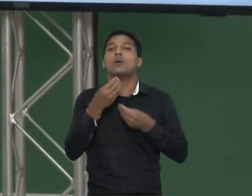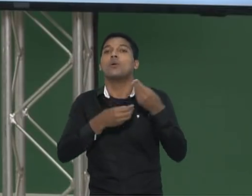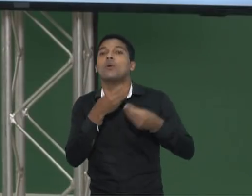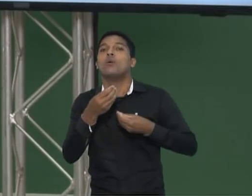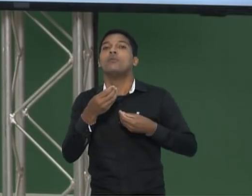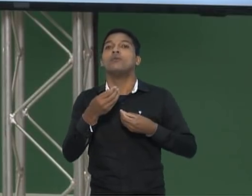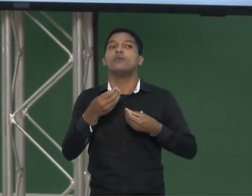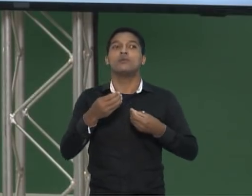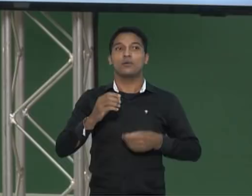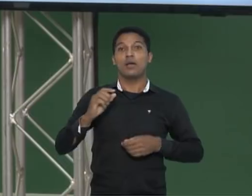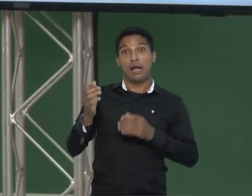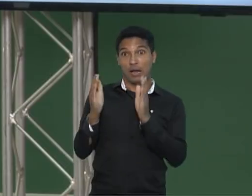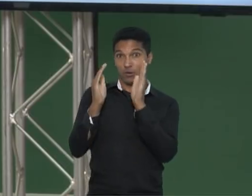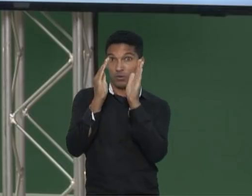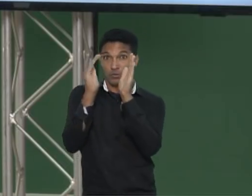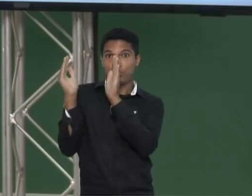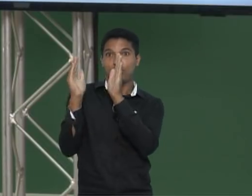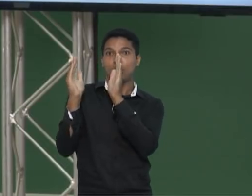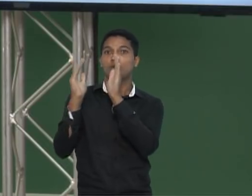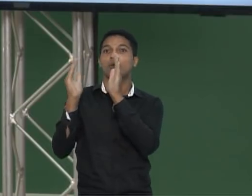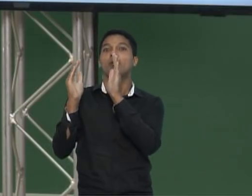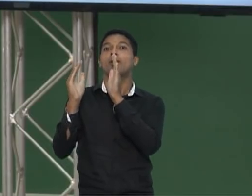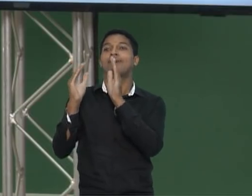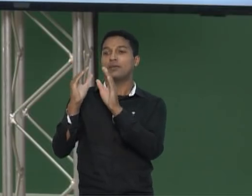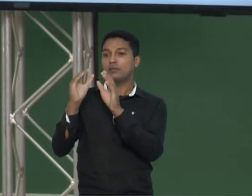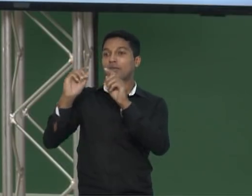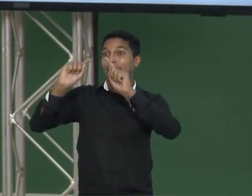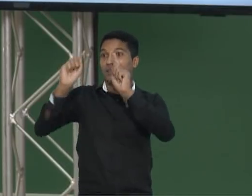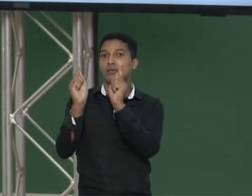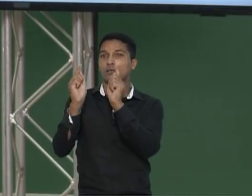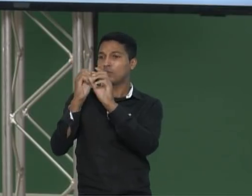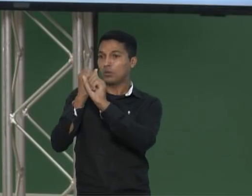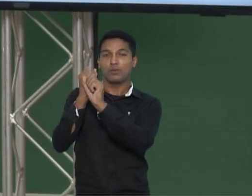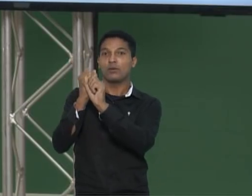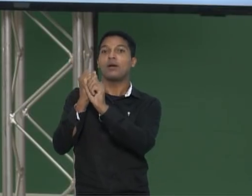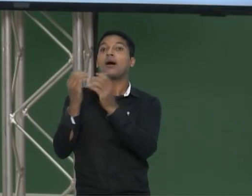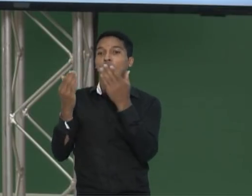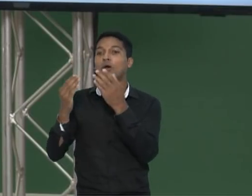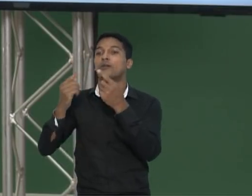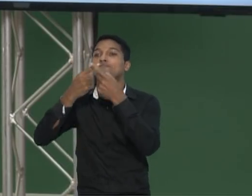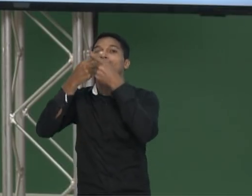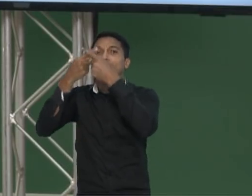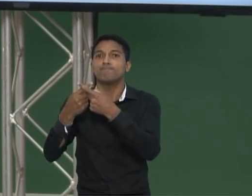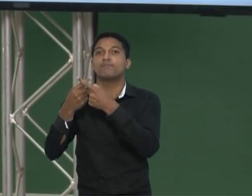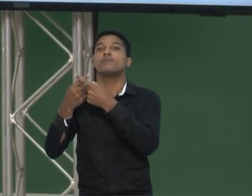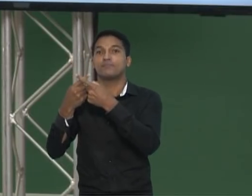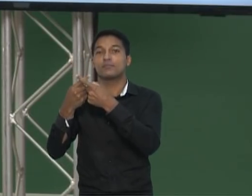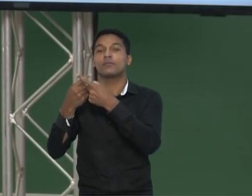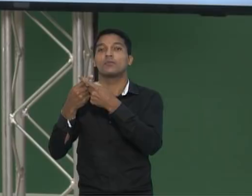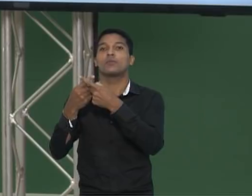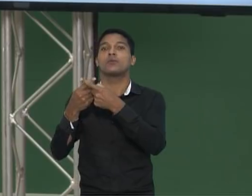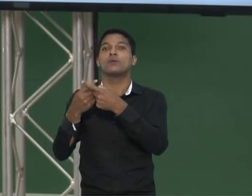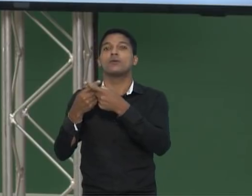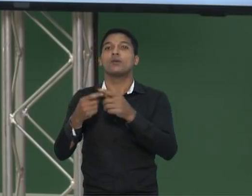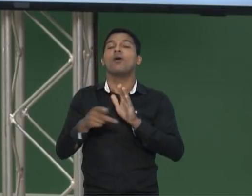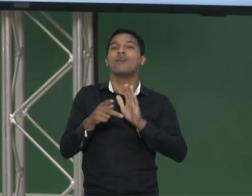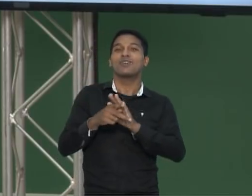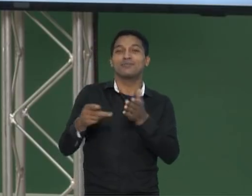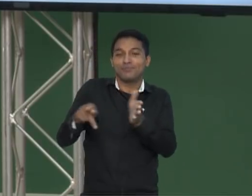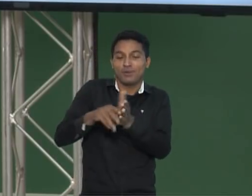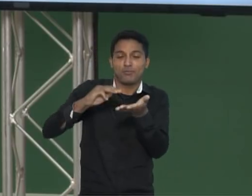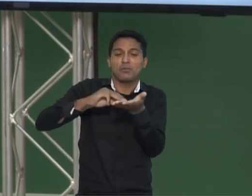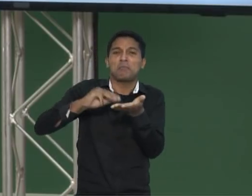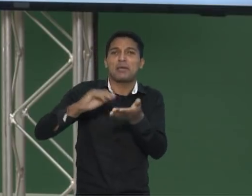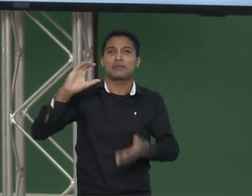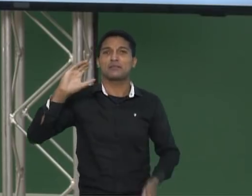que estão dentro do parênteses, nós vamos multiplicá-los, tá? É o chamado método chuveirinho. Vocês já